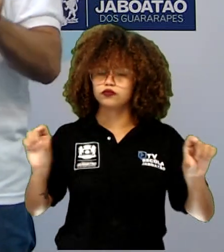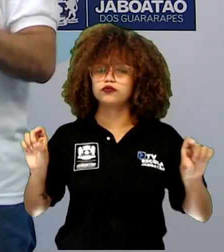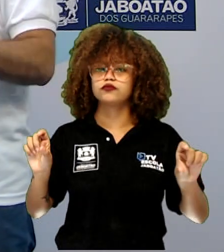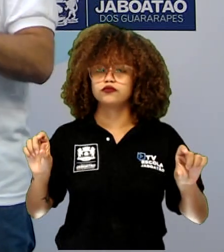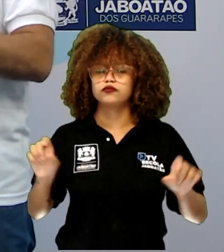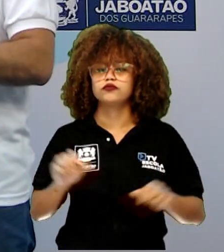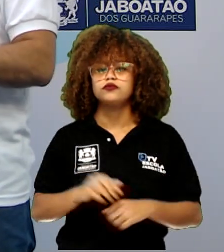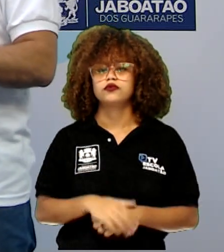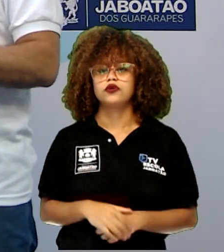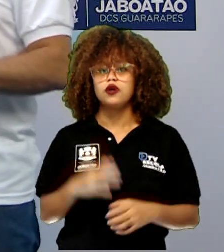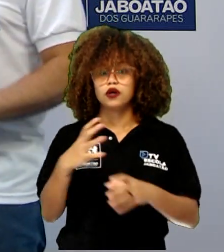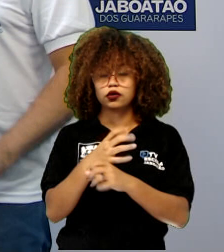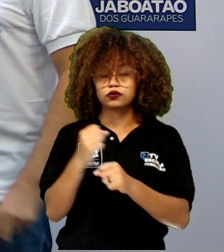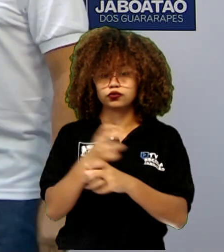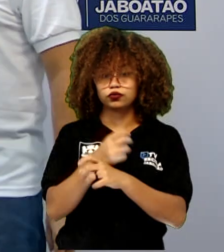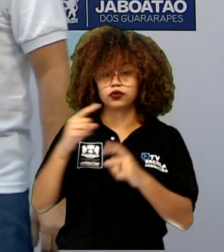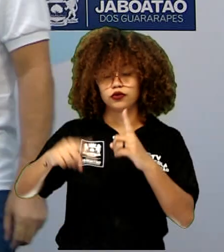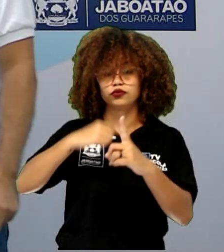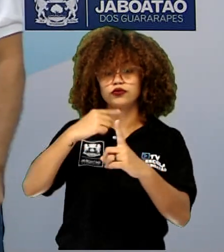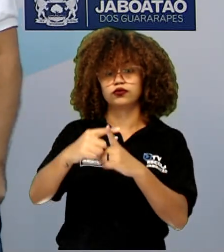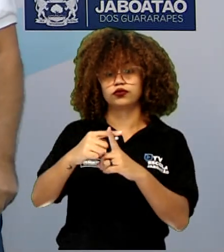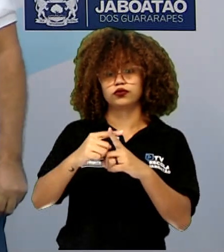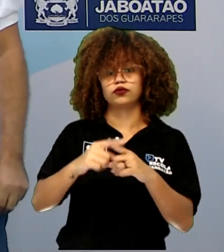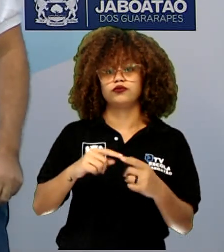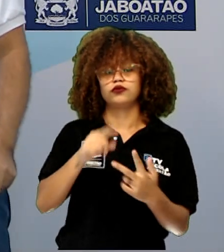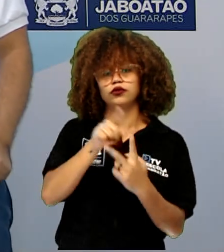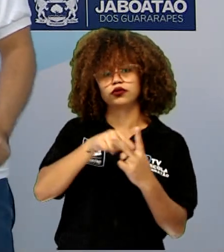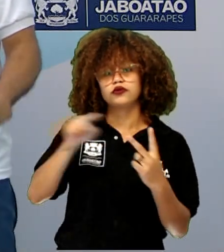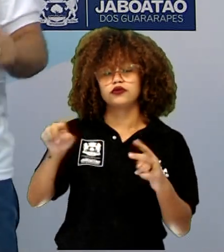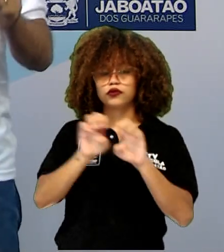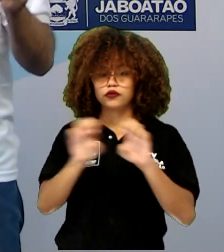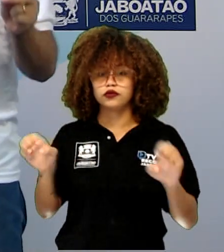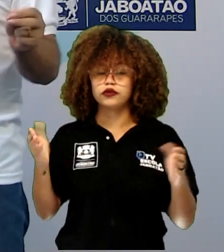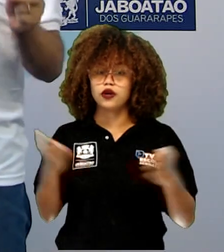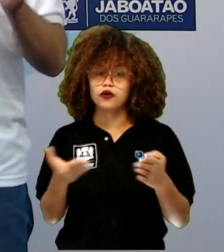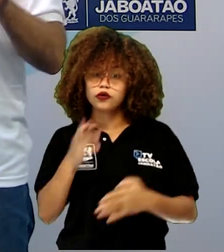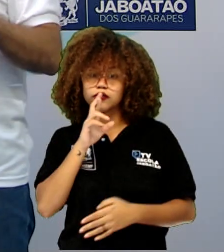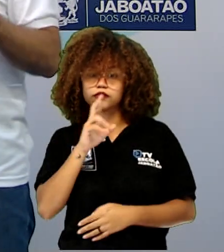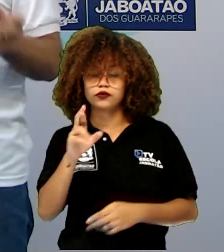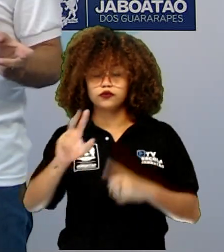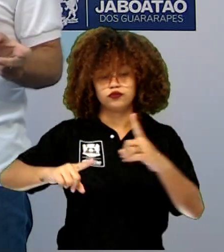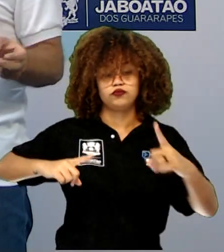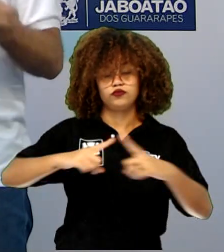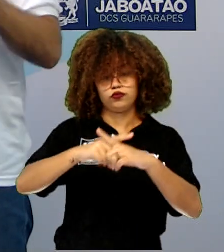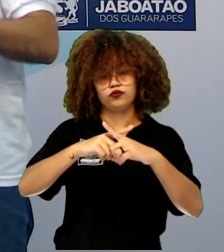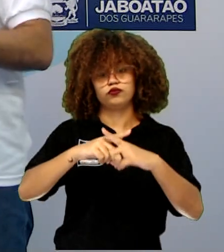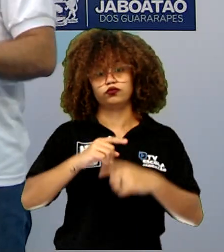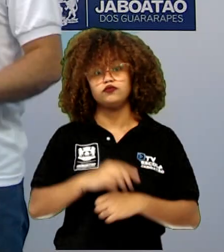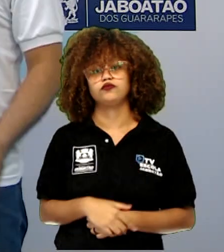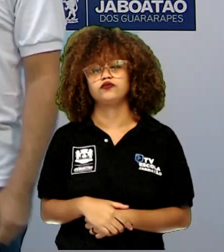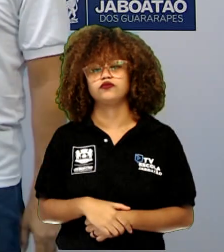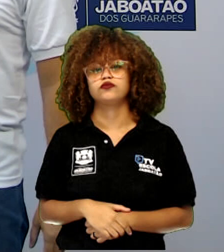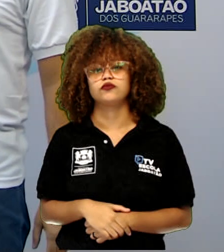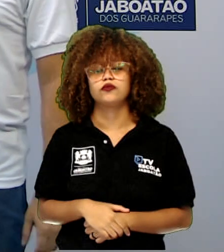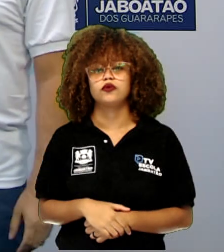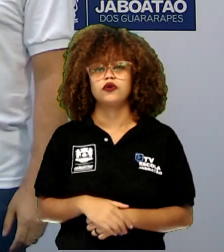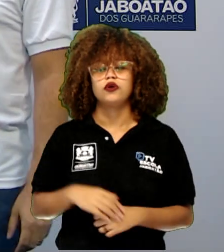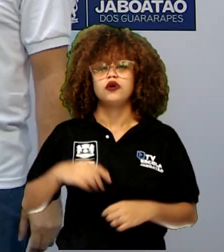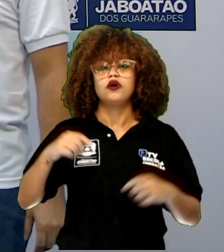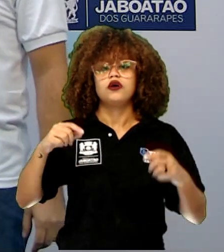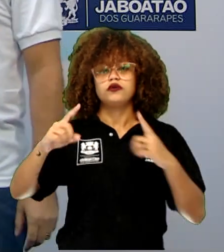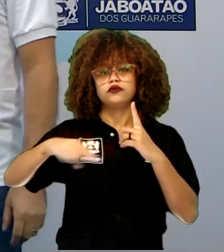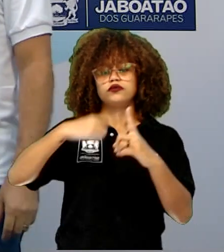das raizes da equação e o produto das raizes da equação ação e menos B sobre a e o produto é